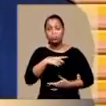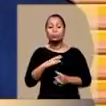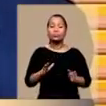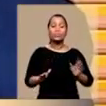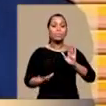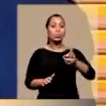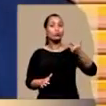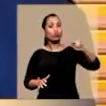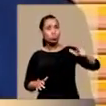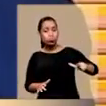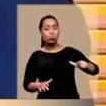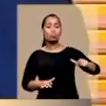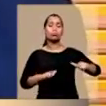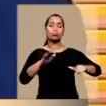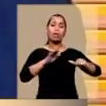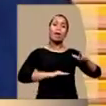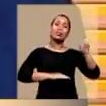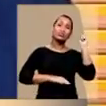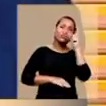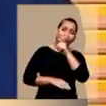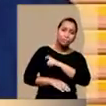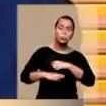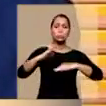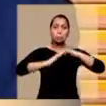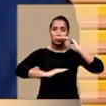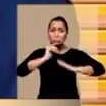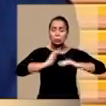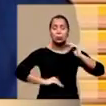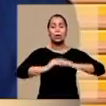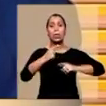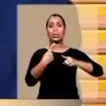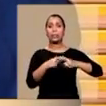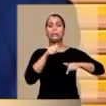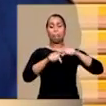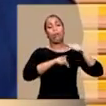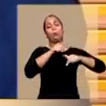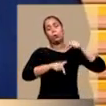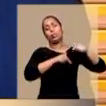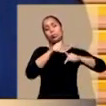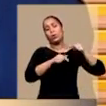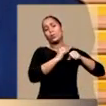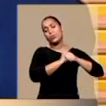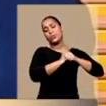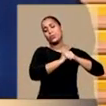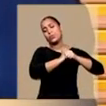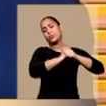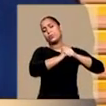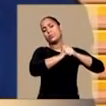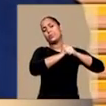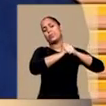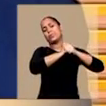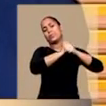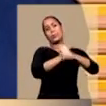Por outro lado, muitas vezes é difícil o profissional que ele estava no mercado há muito tempo, já tinha cargos de alto escalão